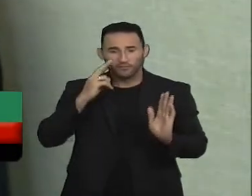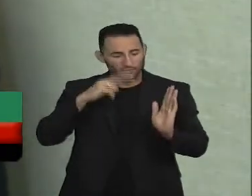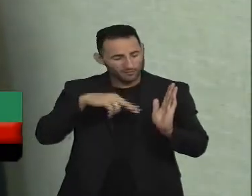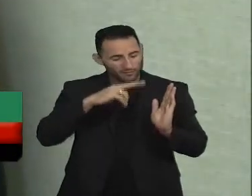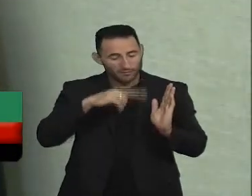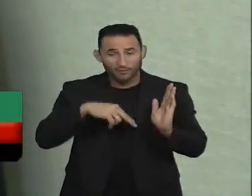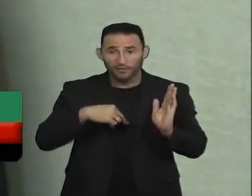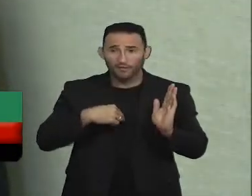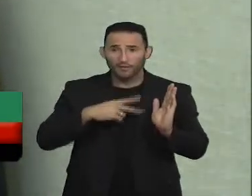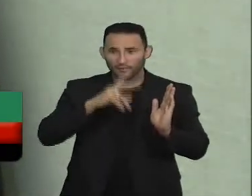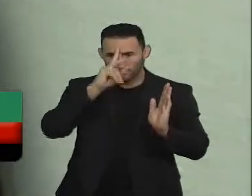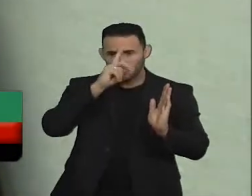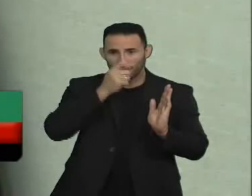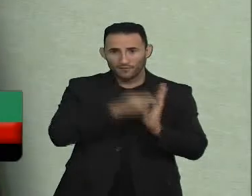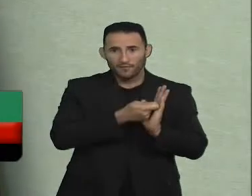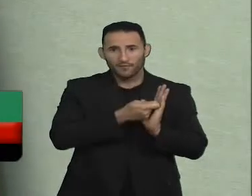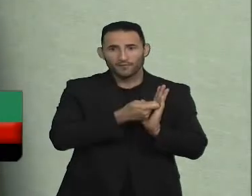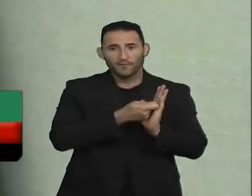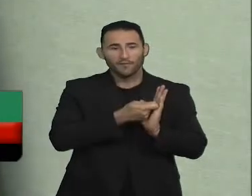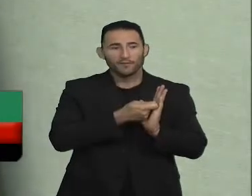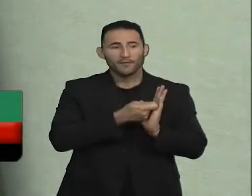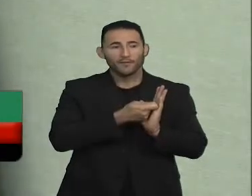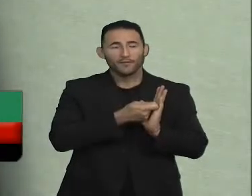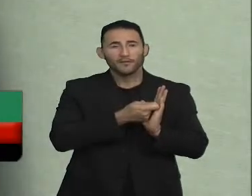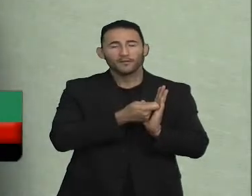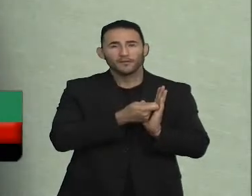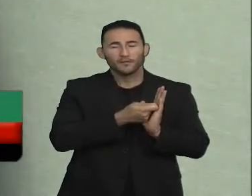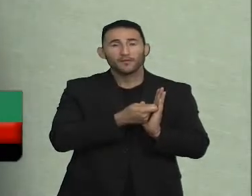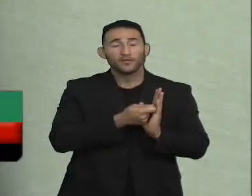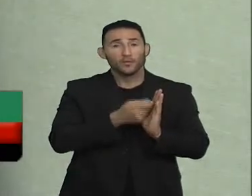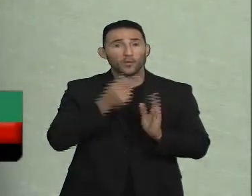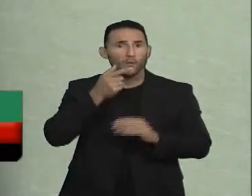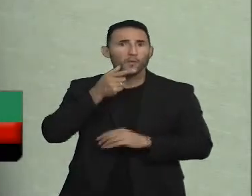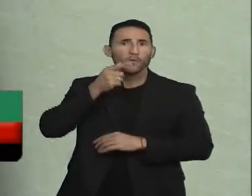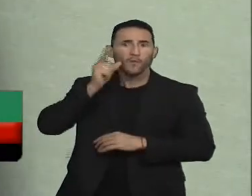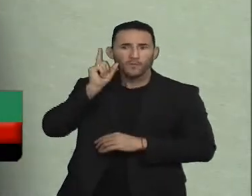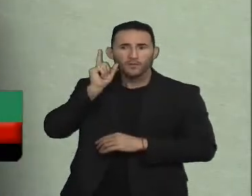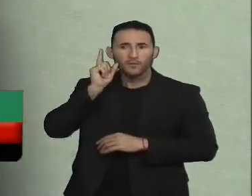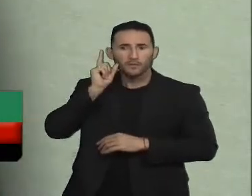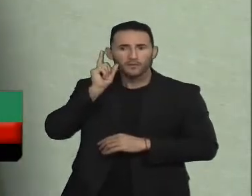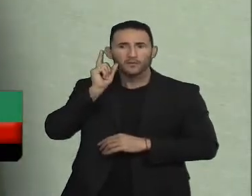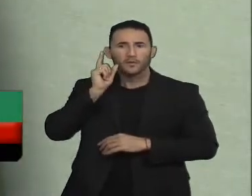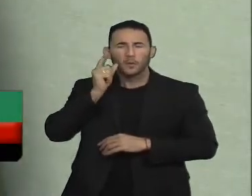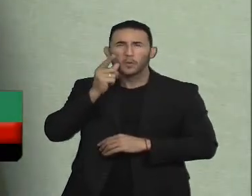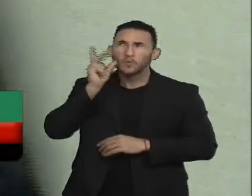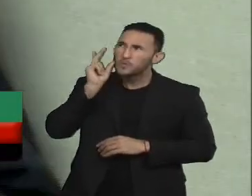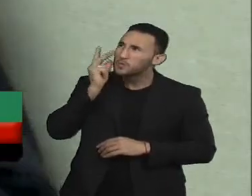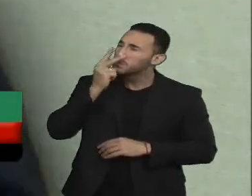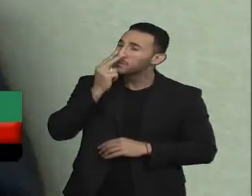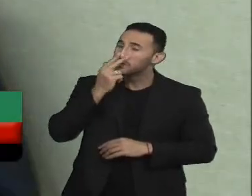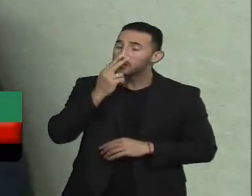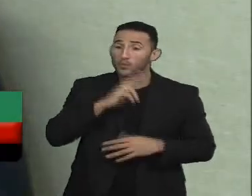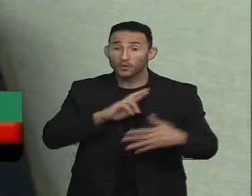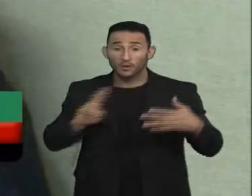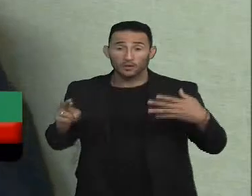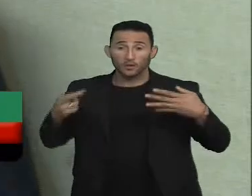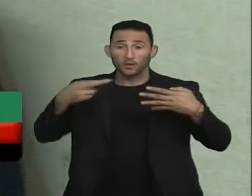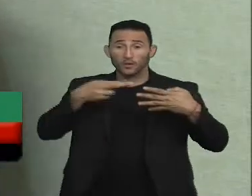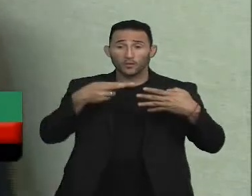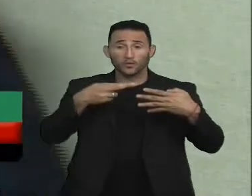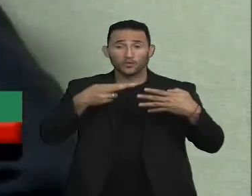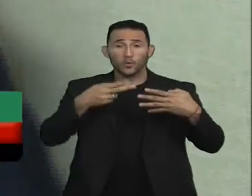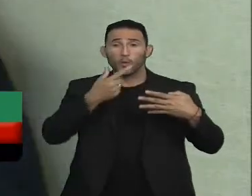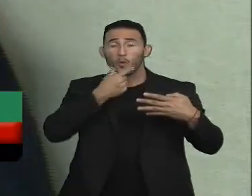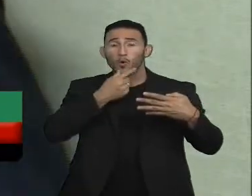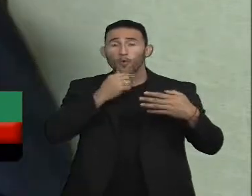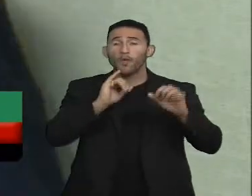com a decisão aqui, tomada ainda no dia de ontem, ou anteontem, do recurso, em que o